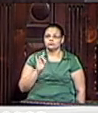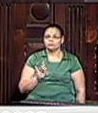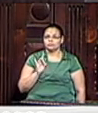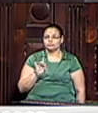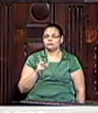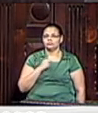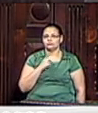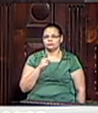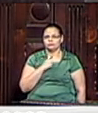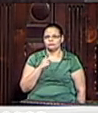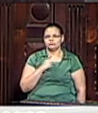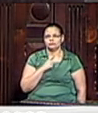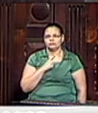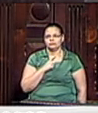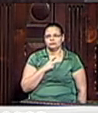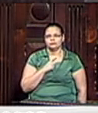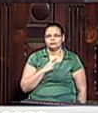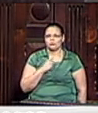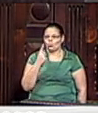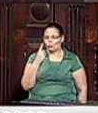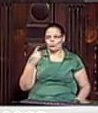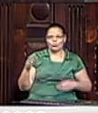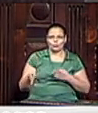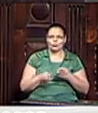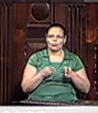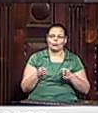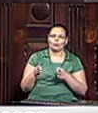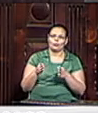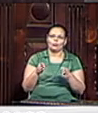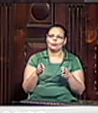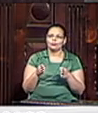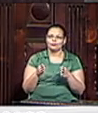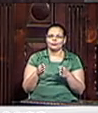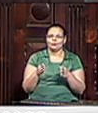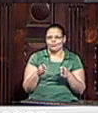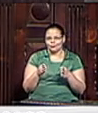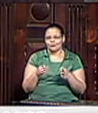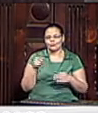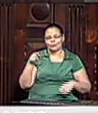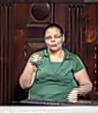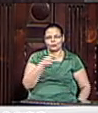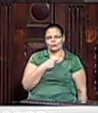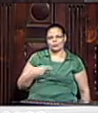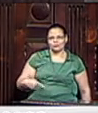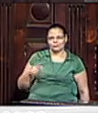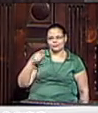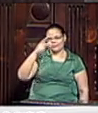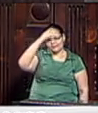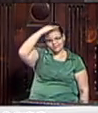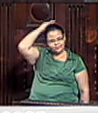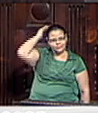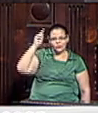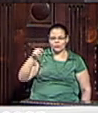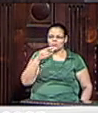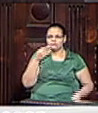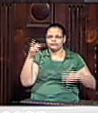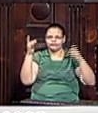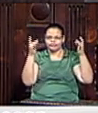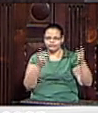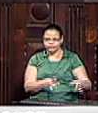há um caminho para Michel Temer: a